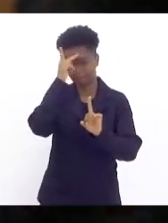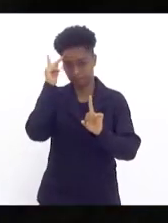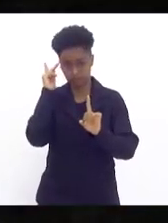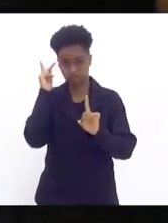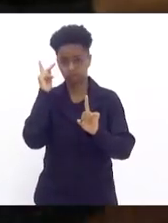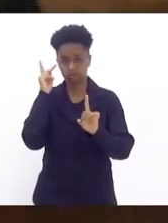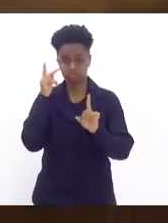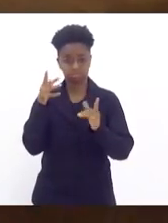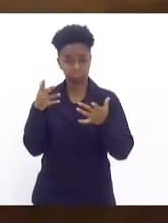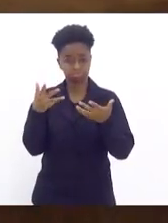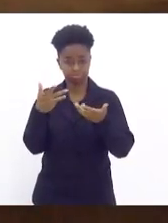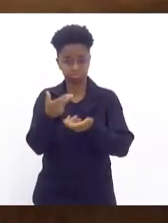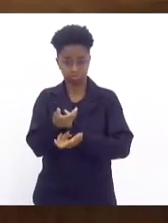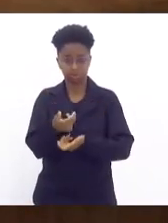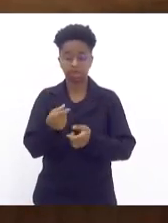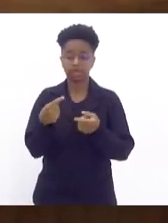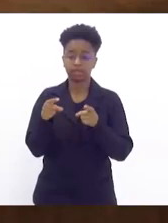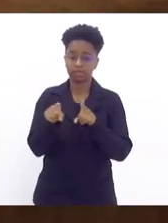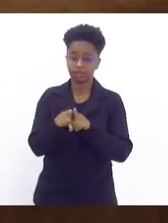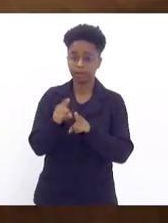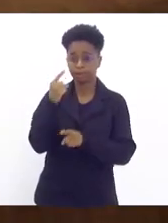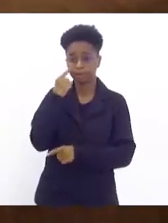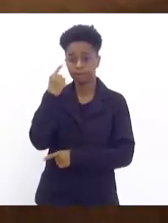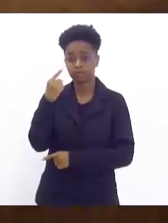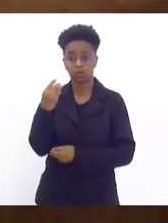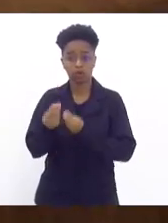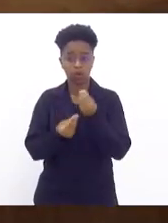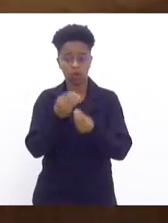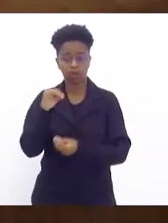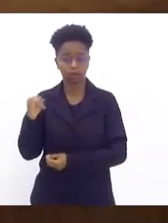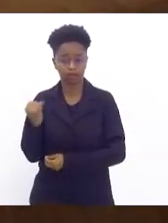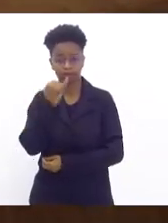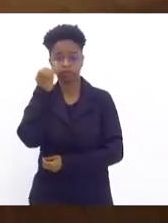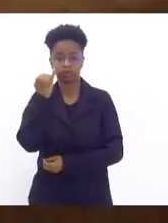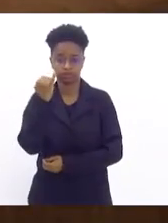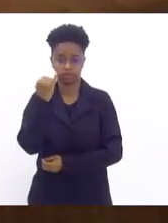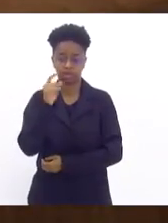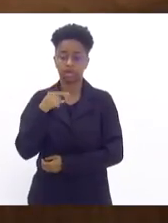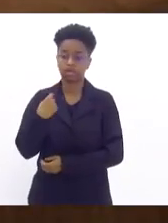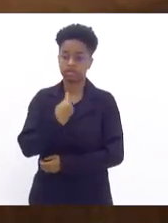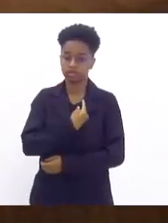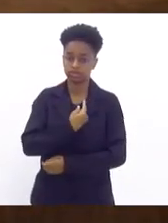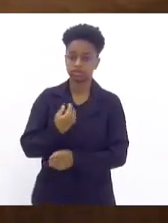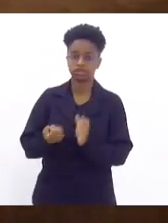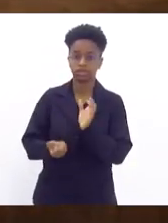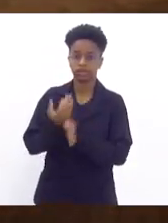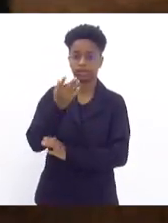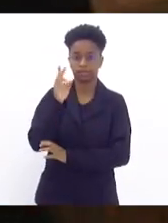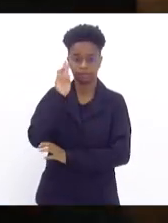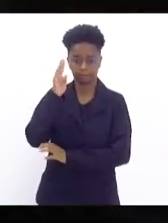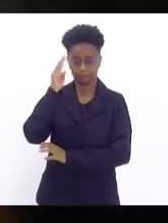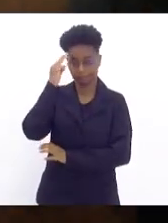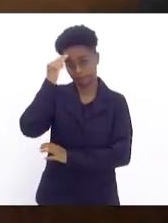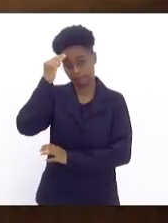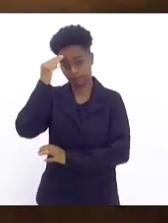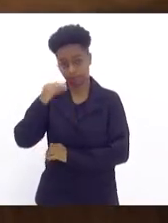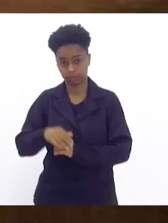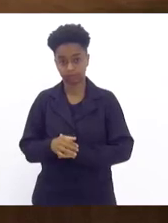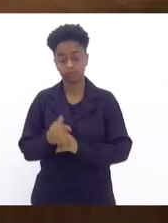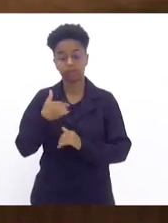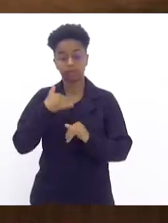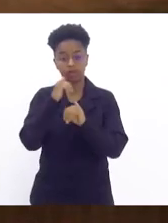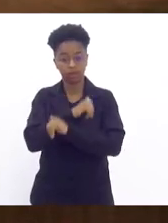exitosa né pensando o quanto que é importante fundamental nós produzirmos memória e aí já